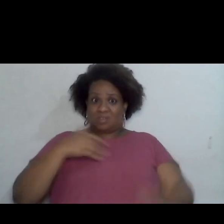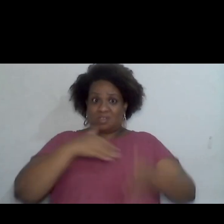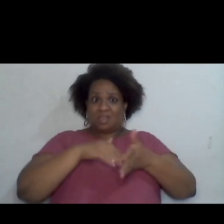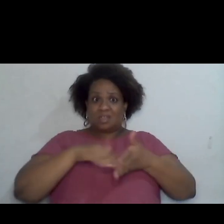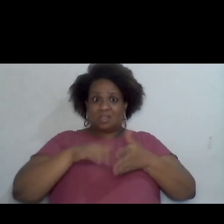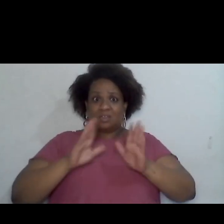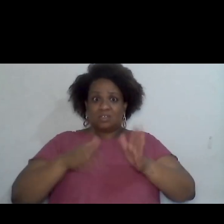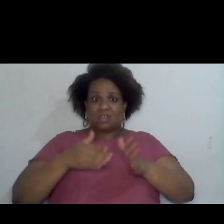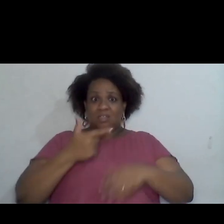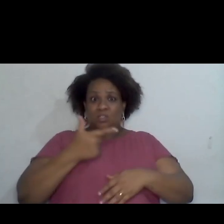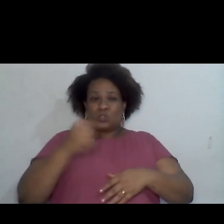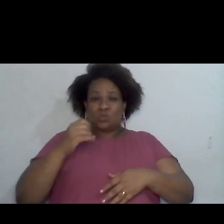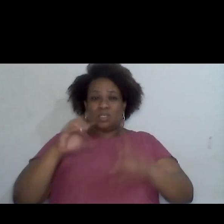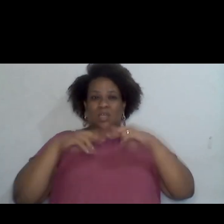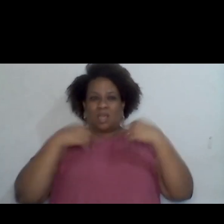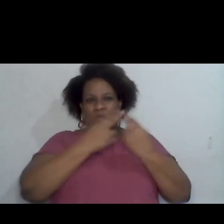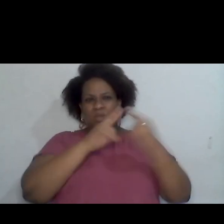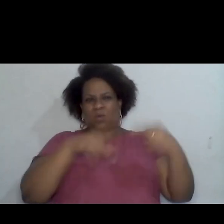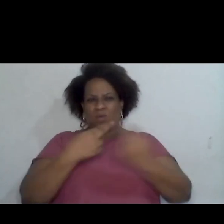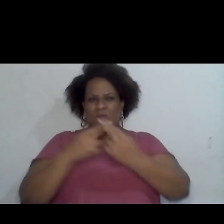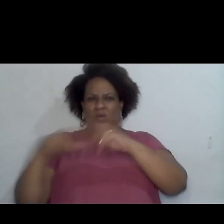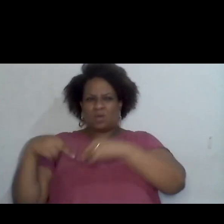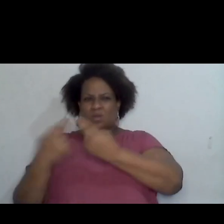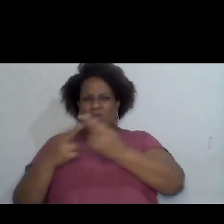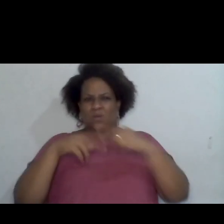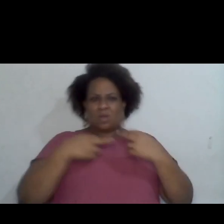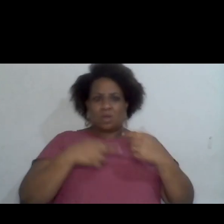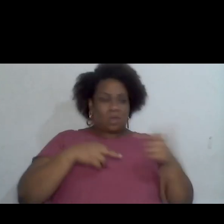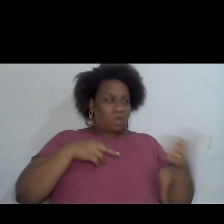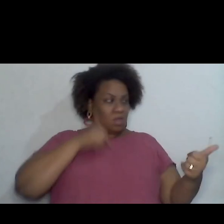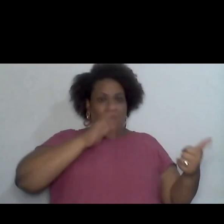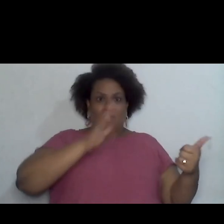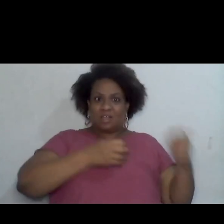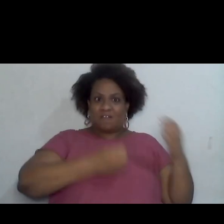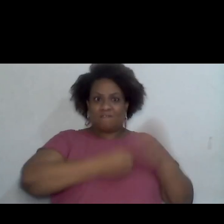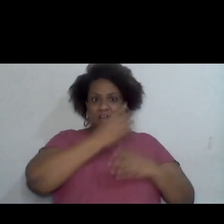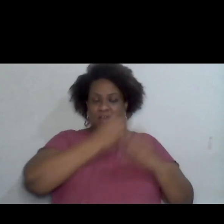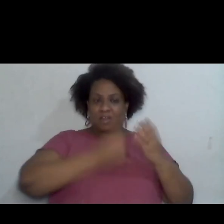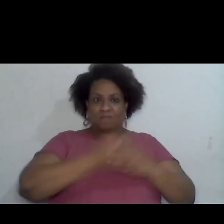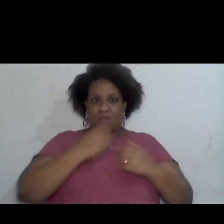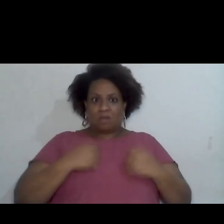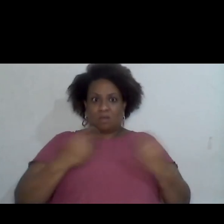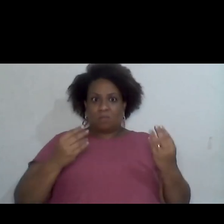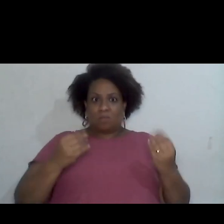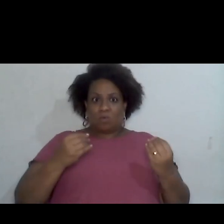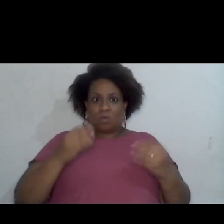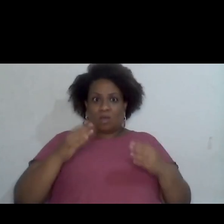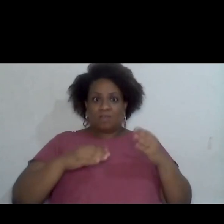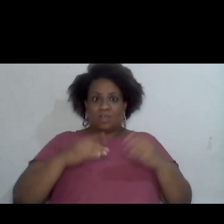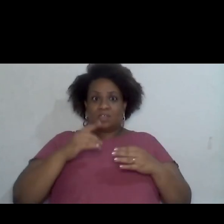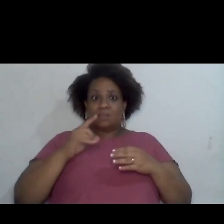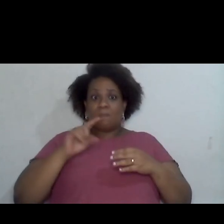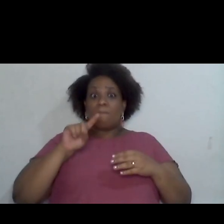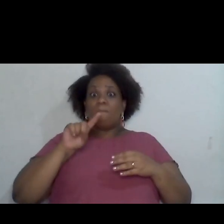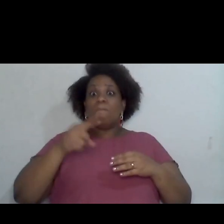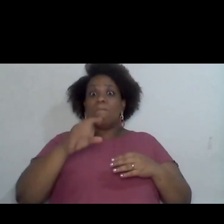200 audiências. PIT teve outras tantas. O nosso conjunto de dirigentes, nós juntando todos, já passa mais de 1.000 atendimentos. Isso